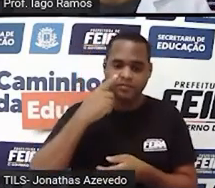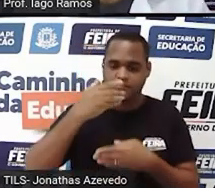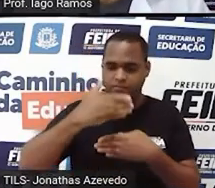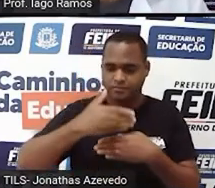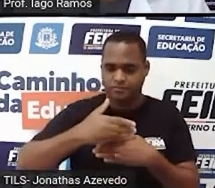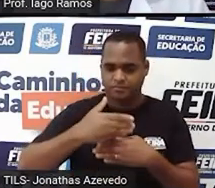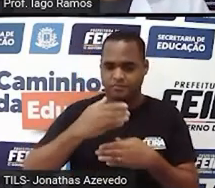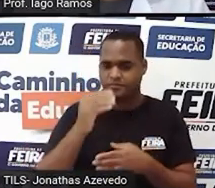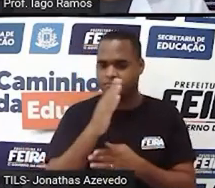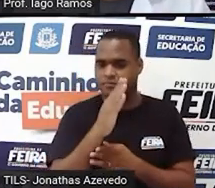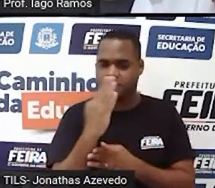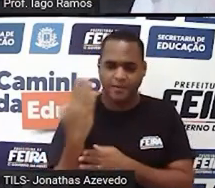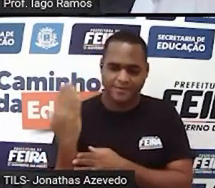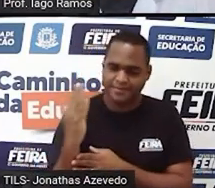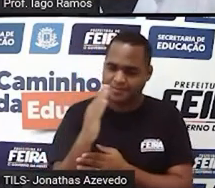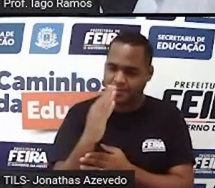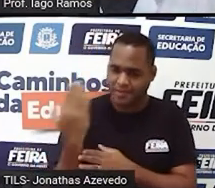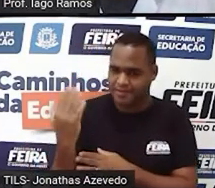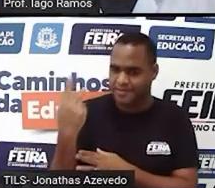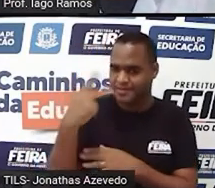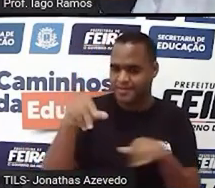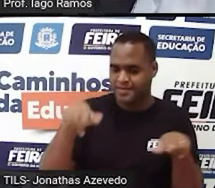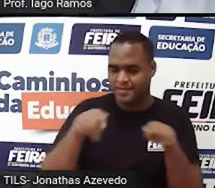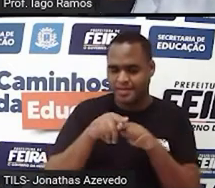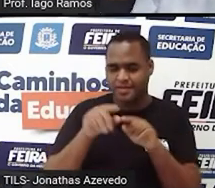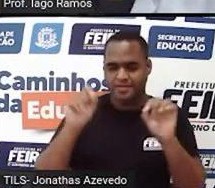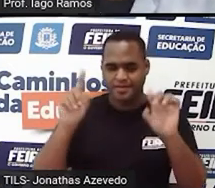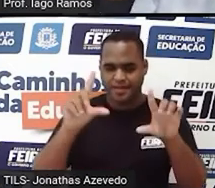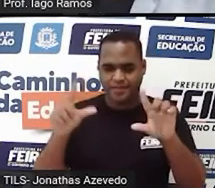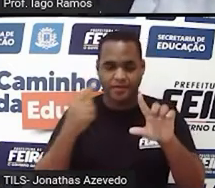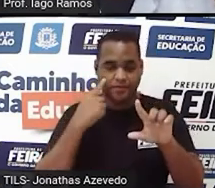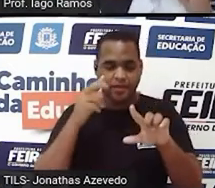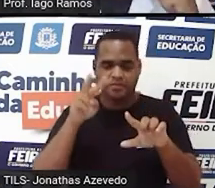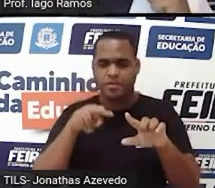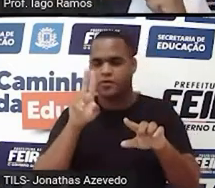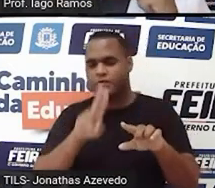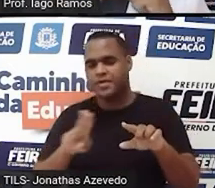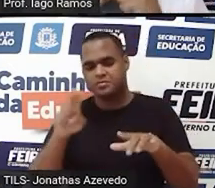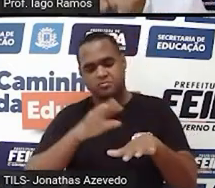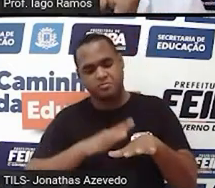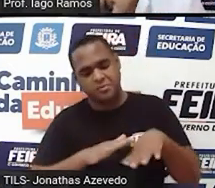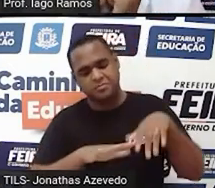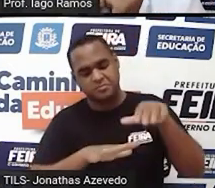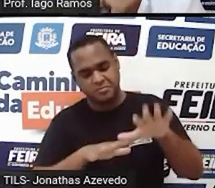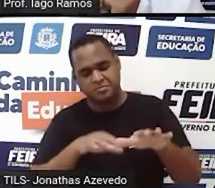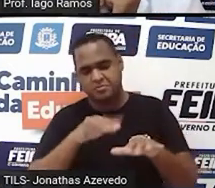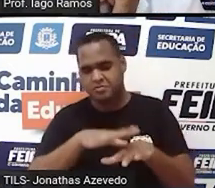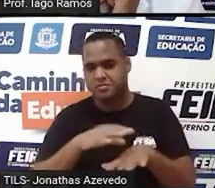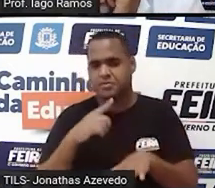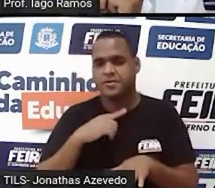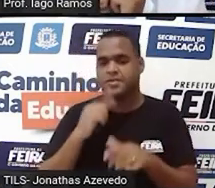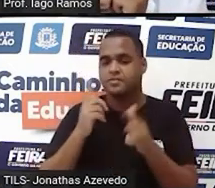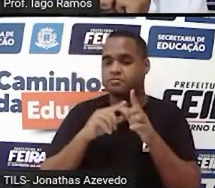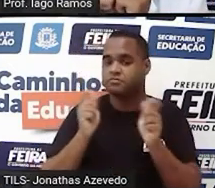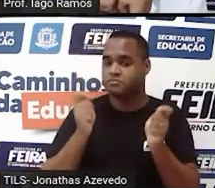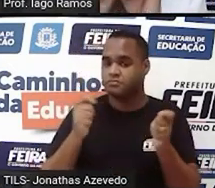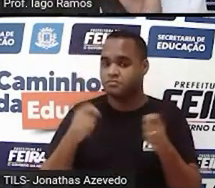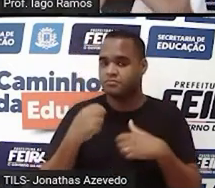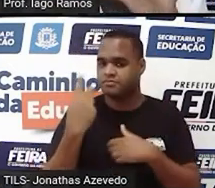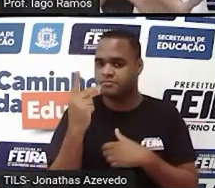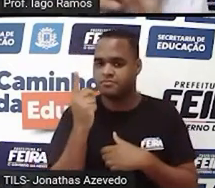da sala usando os seus palmos né Seria bacana assim agora você pudesse fazer isso